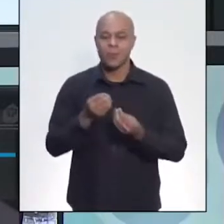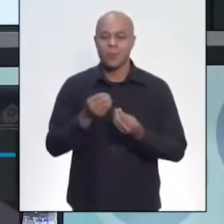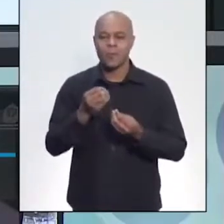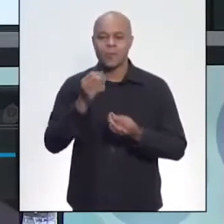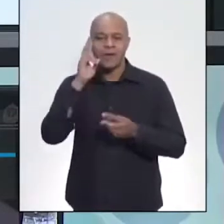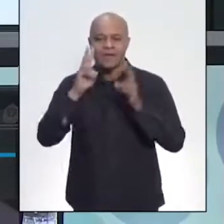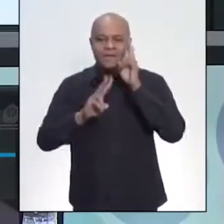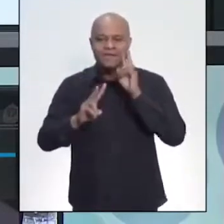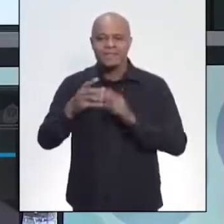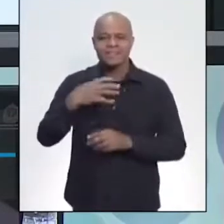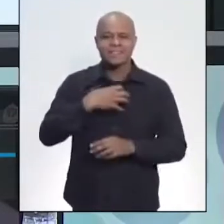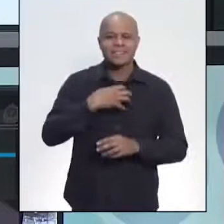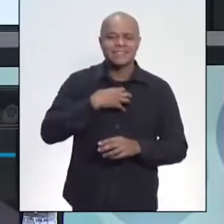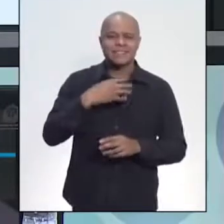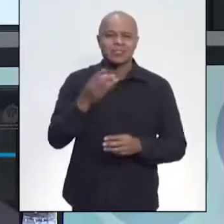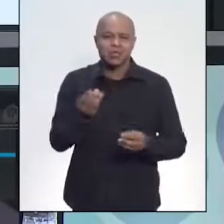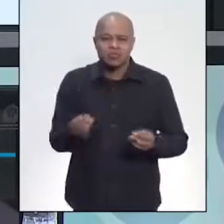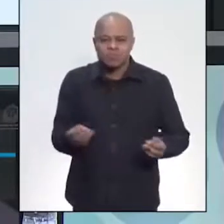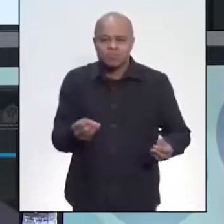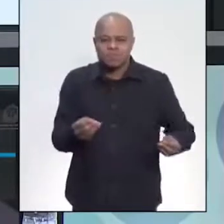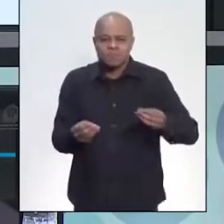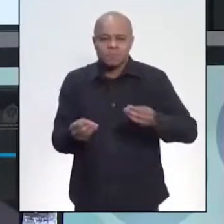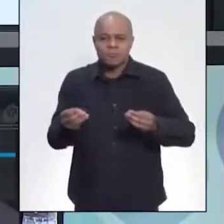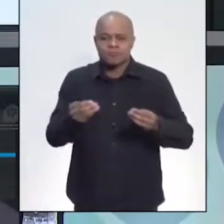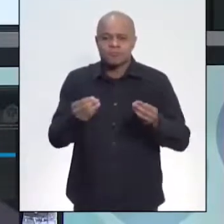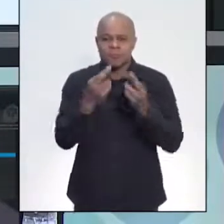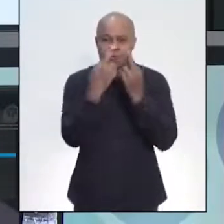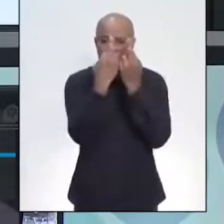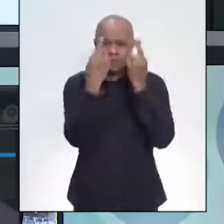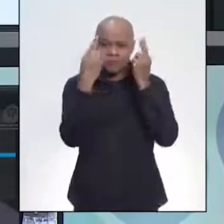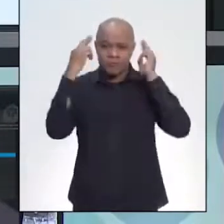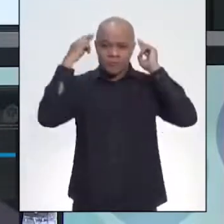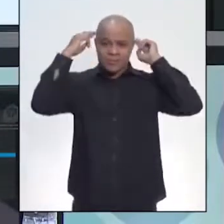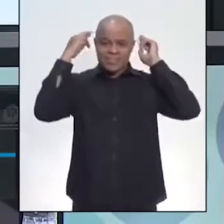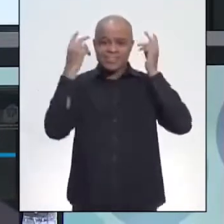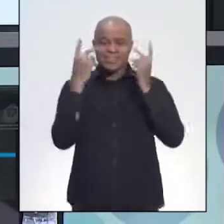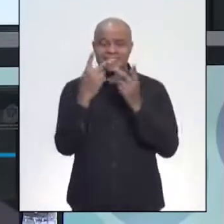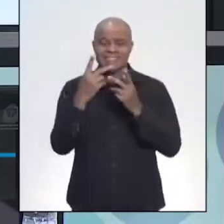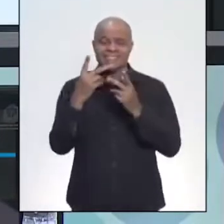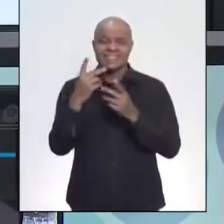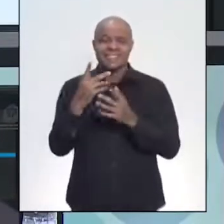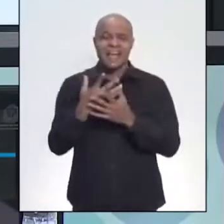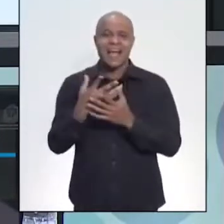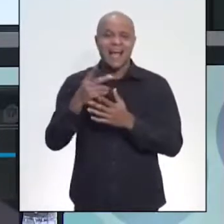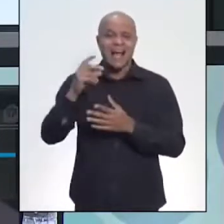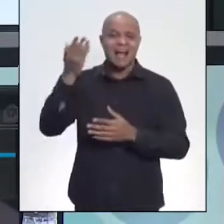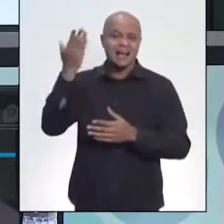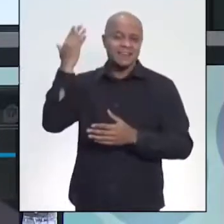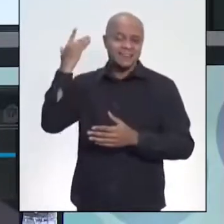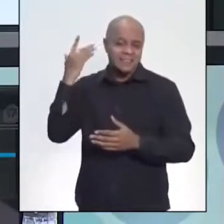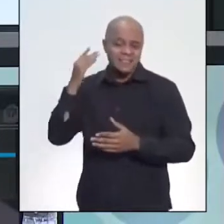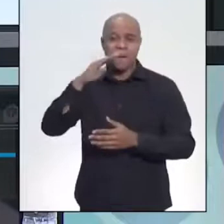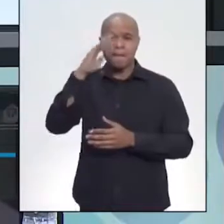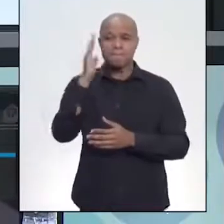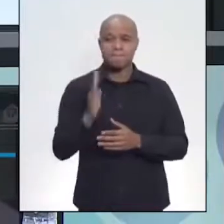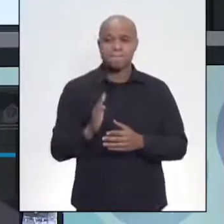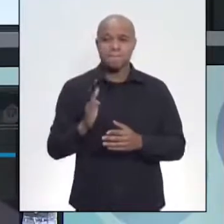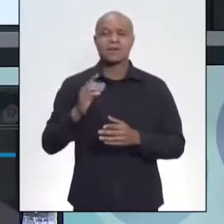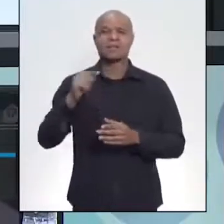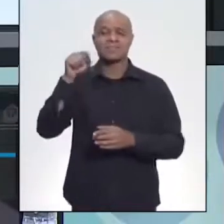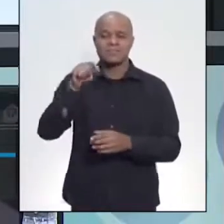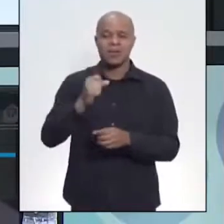É como se eu tivesse ganhado um quebra-cabeça chamado Grécia antiga e um quebra-cabeça chamado Brasil do ano de dois mil e vinte